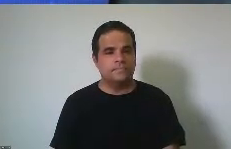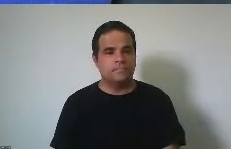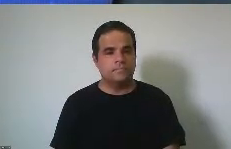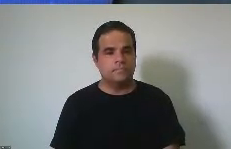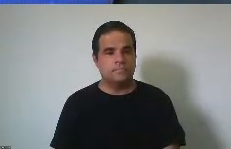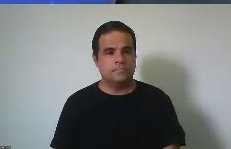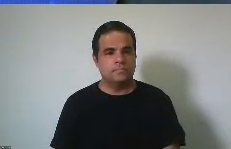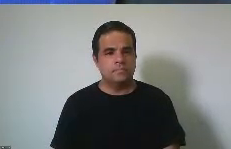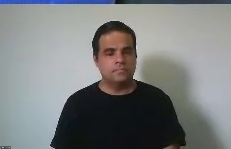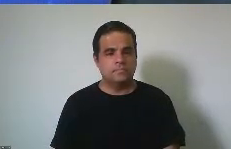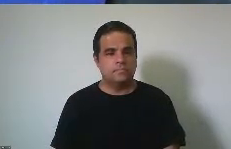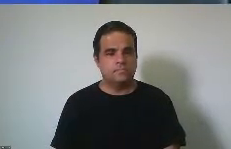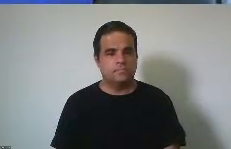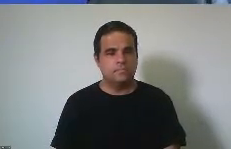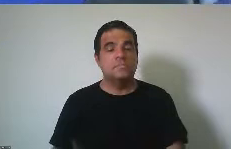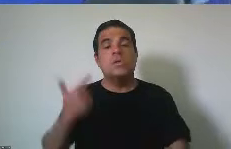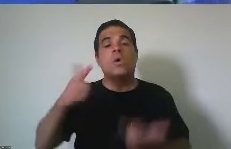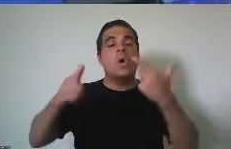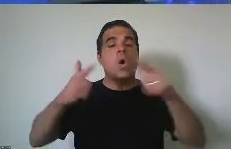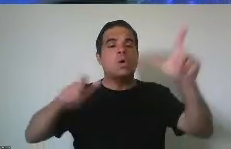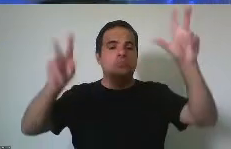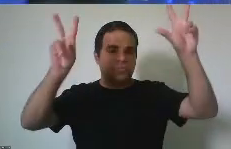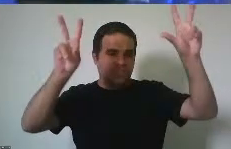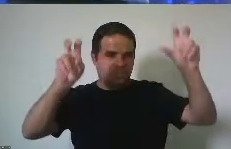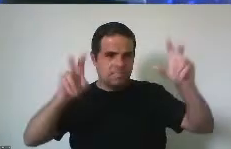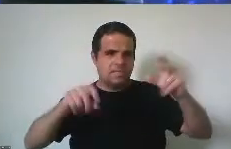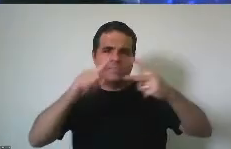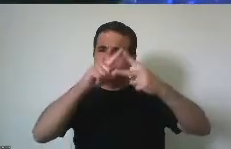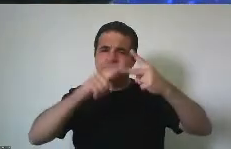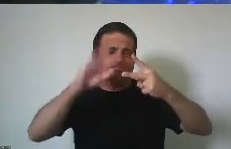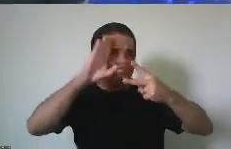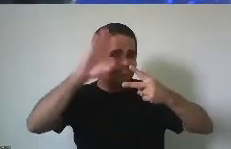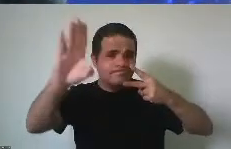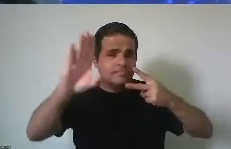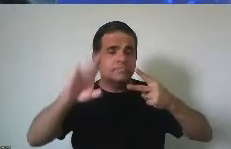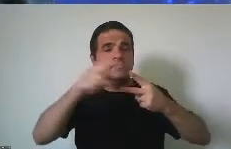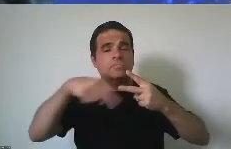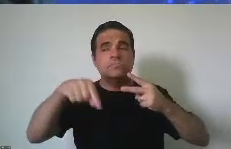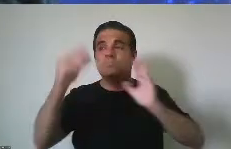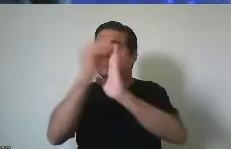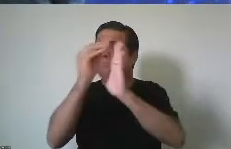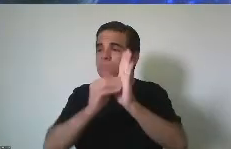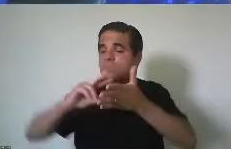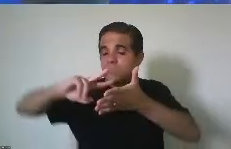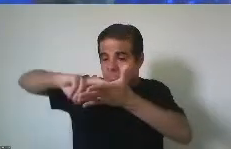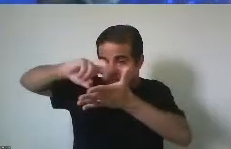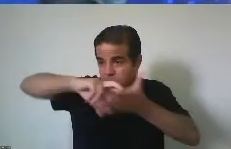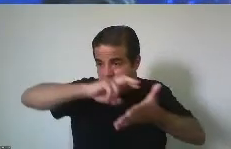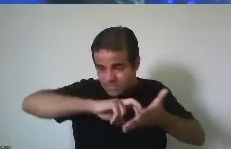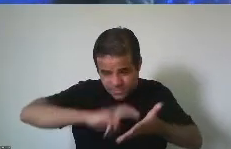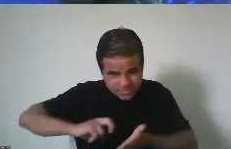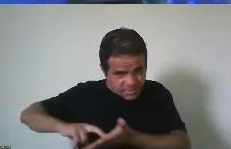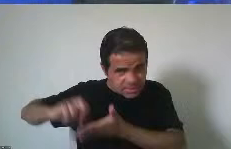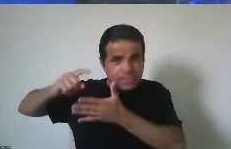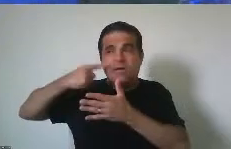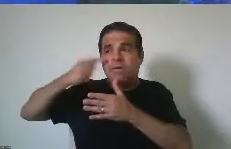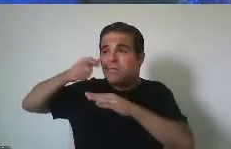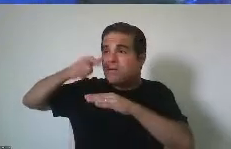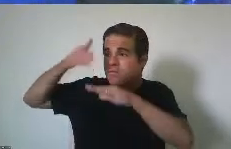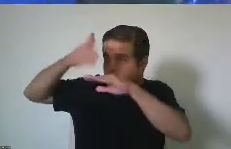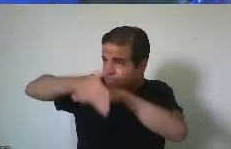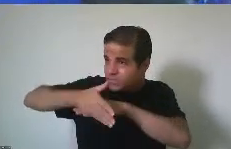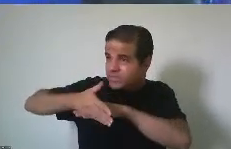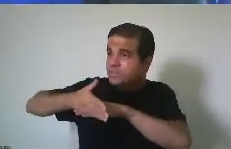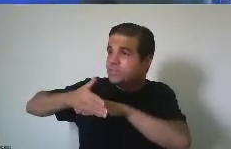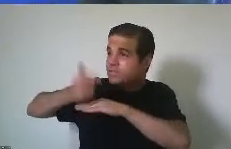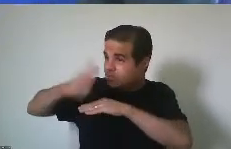aqui outro temas os dois principais fatores e componentes tarifário aqui a gente vai entrar